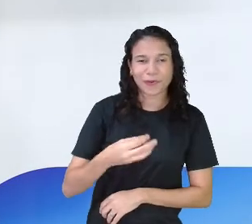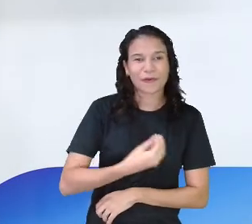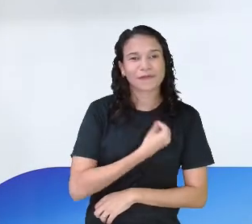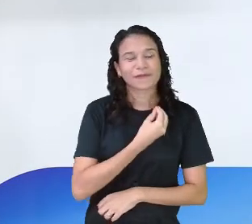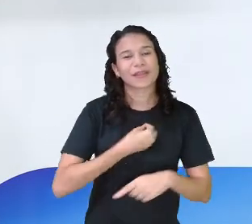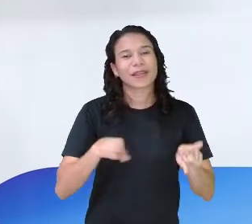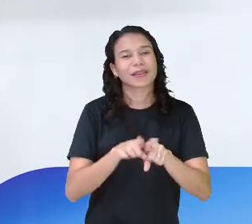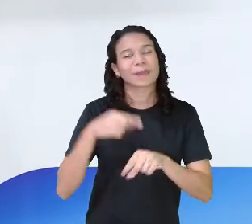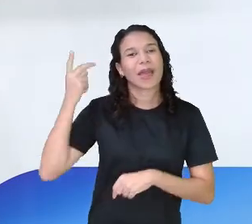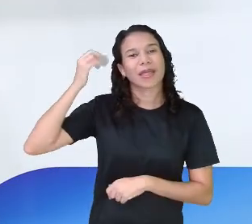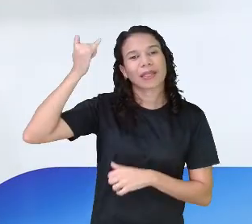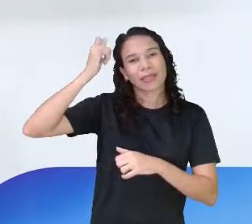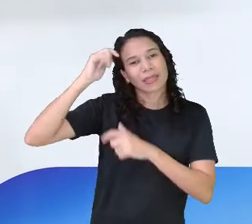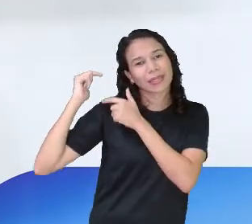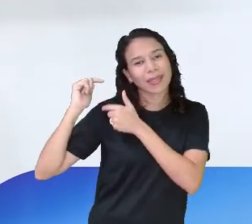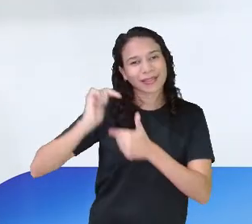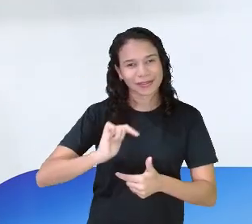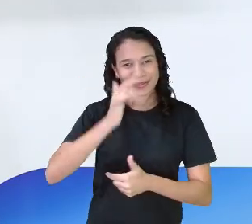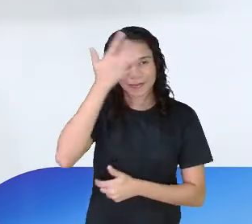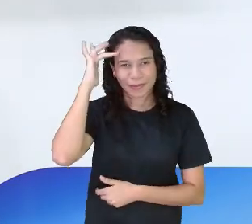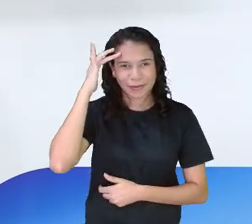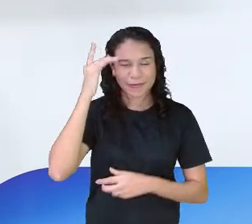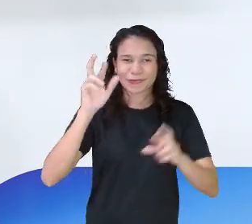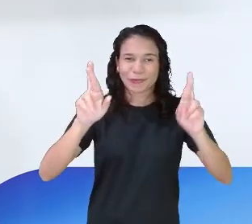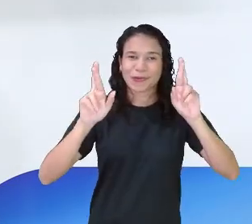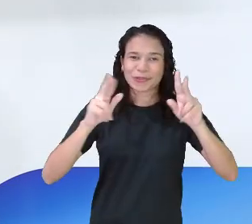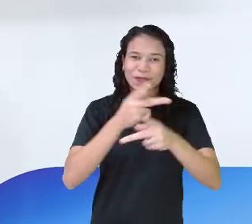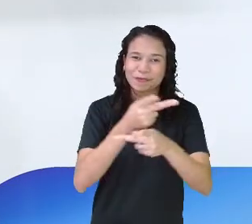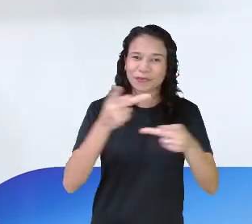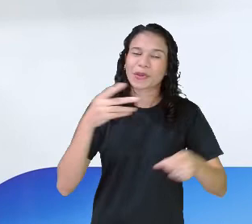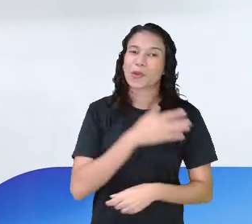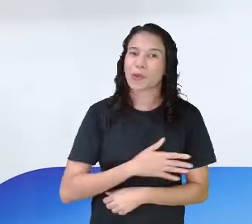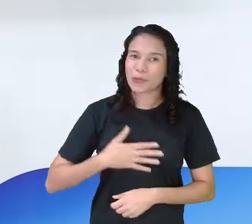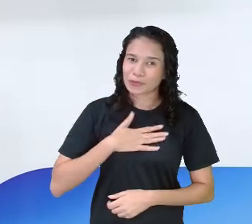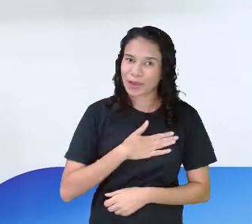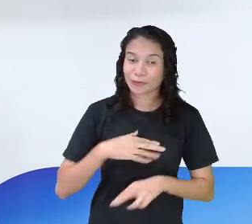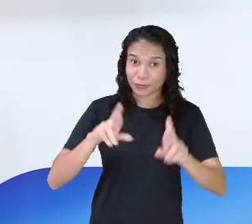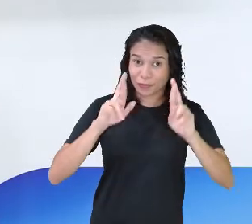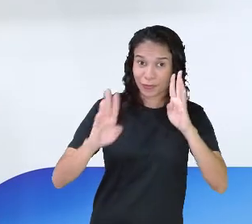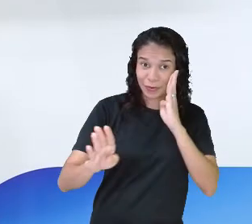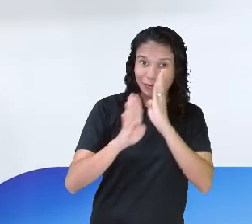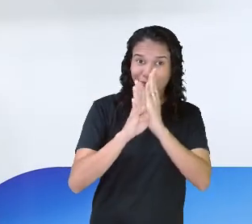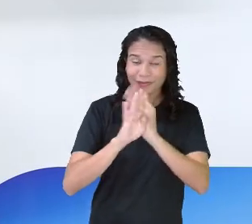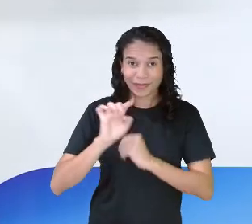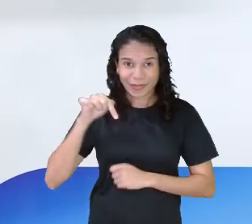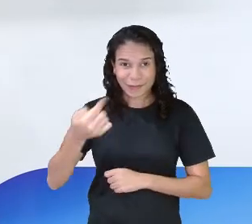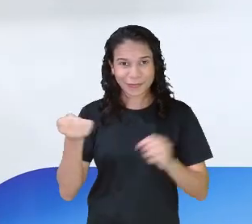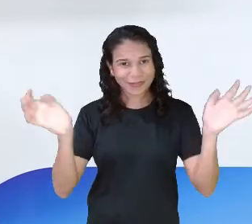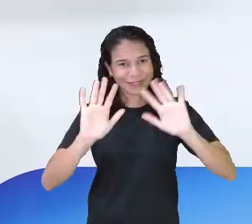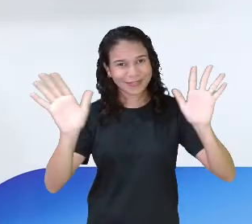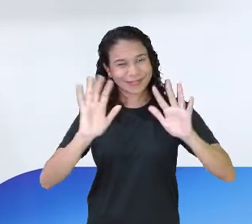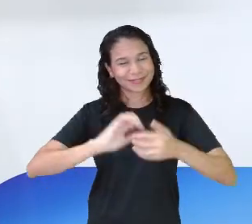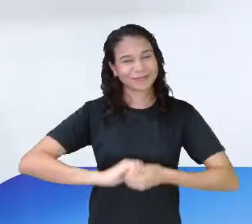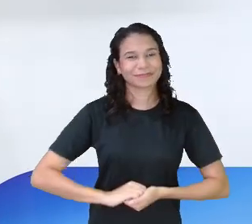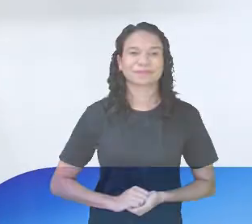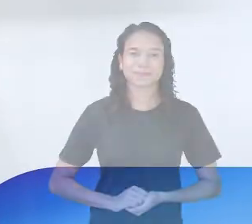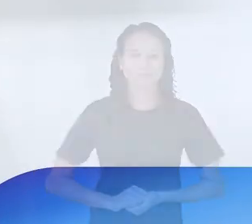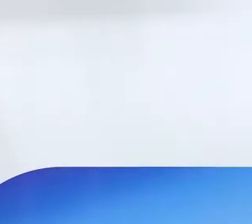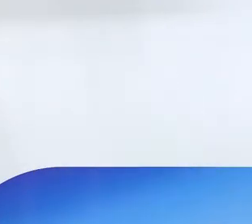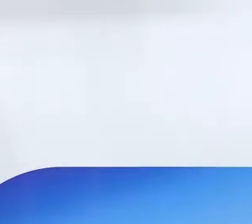vidas e na vida das pessoas com deficiência. Então, espero que tenham gostado. Eu aguardo vocês para o nosso próximo encontro. Tchau, tchau!